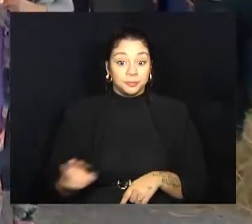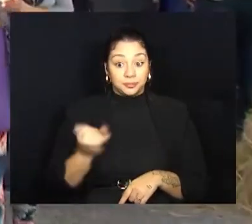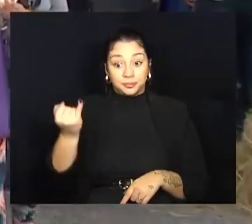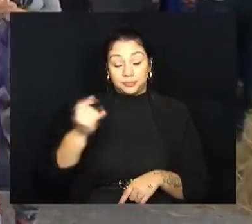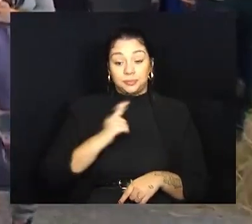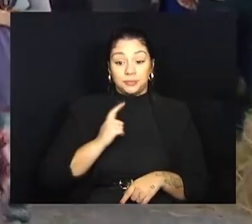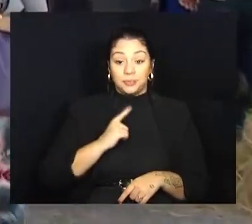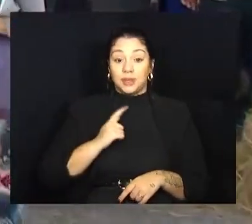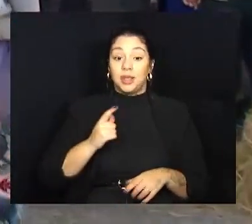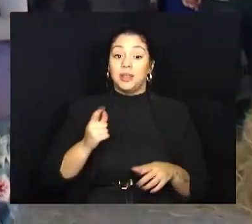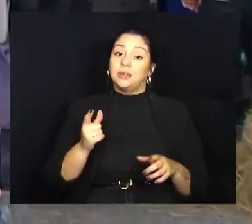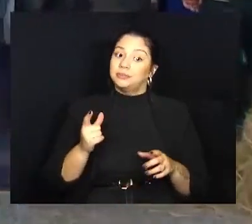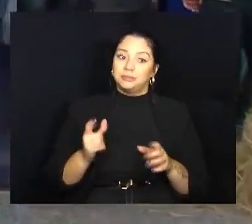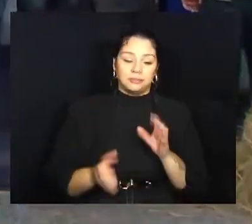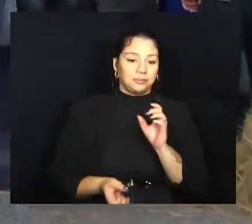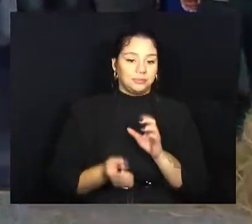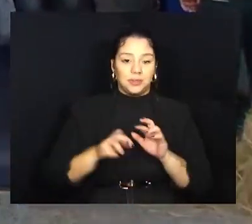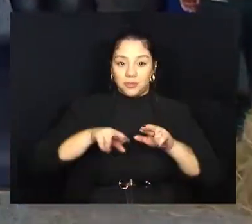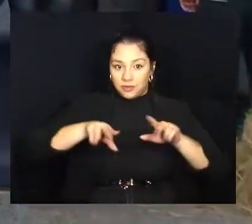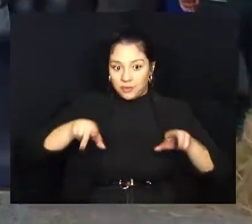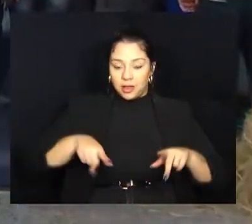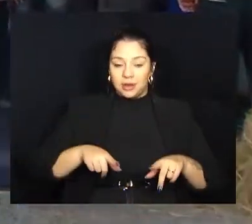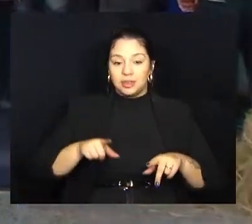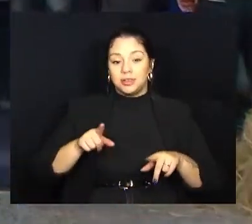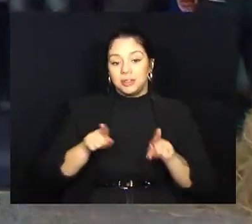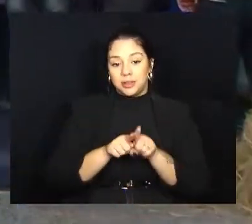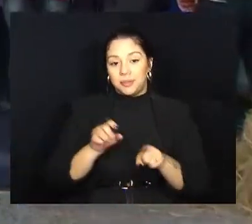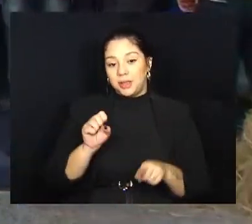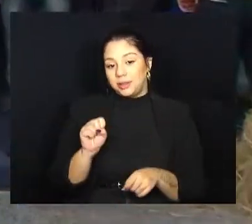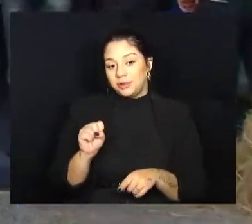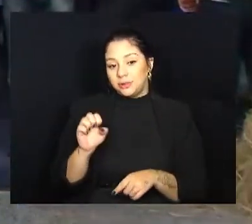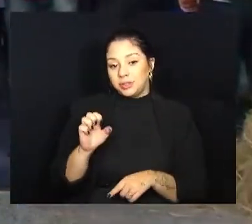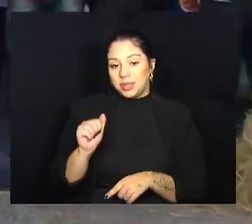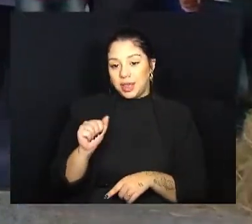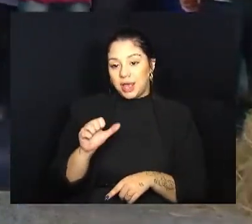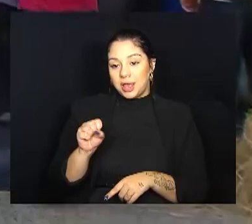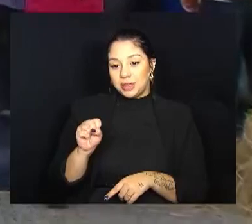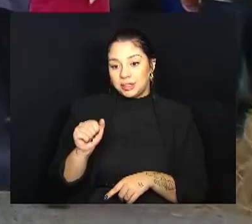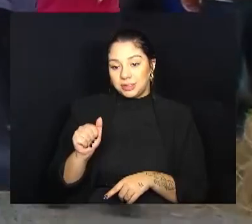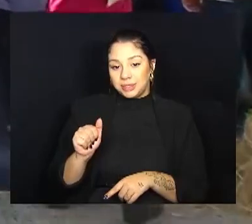todos os produtores rurais da cidade, e a Ceasa Campinas.